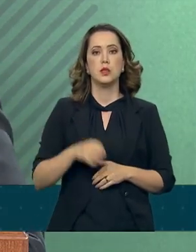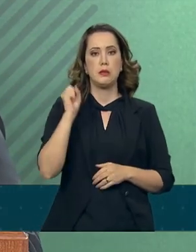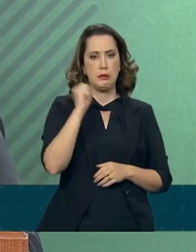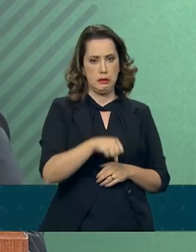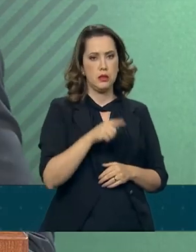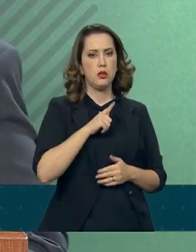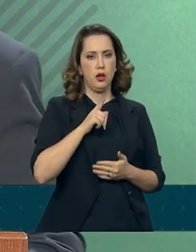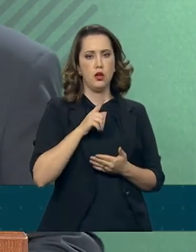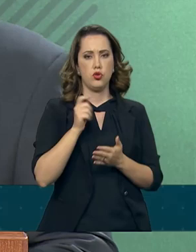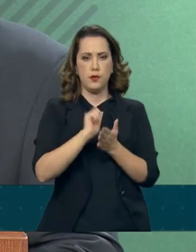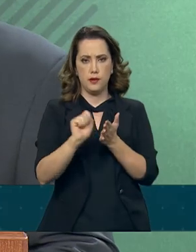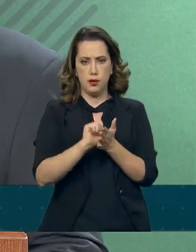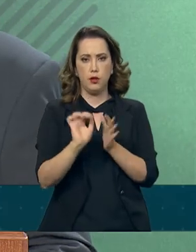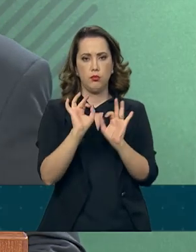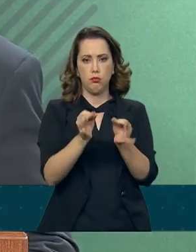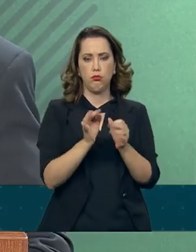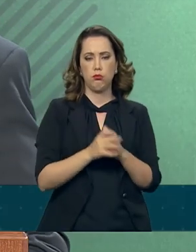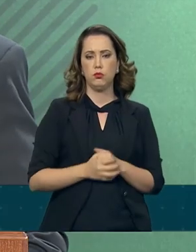minuta